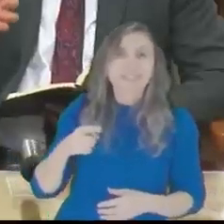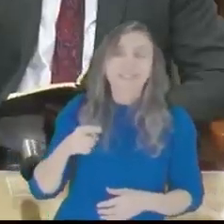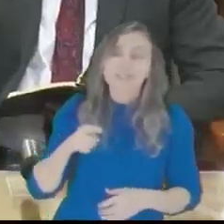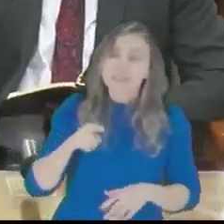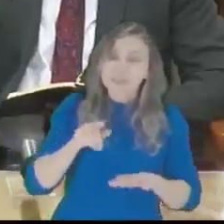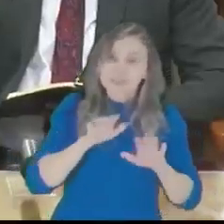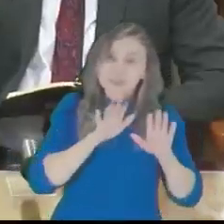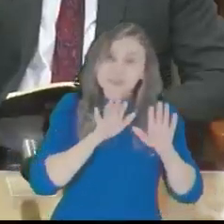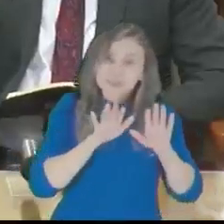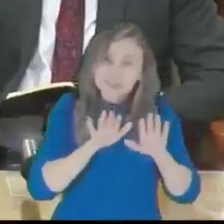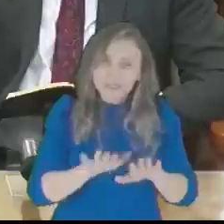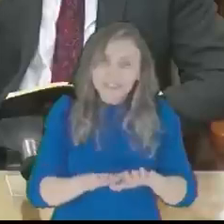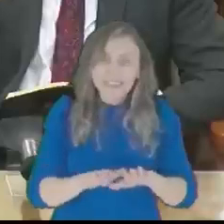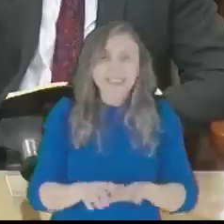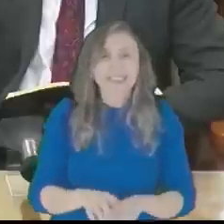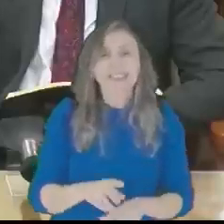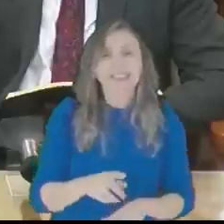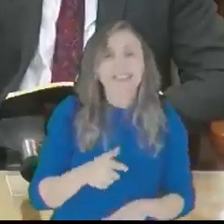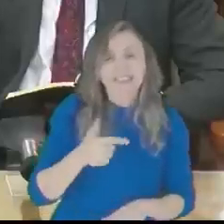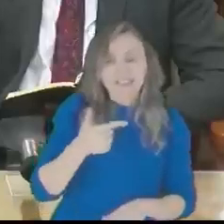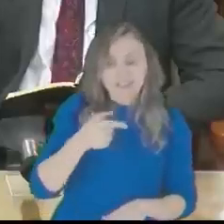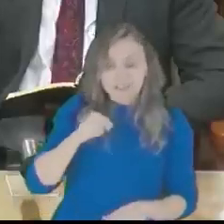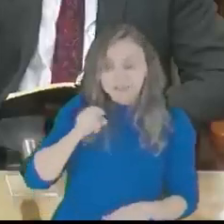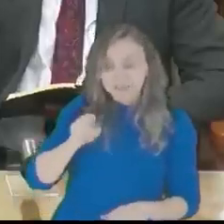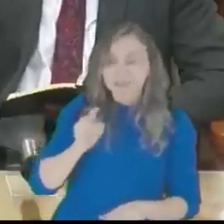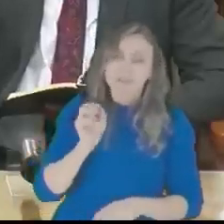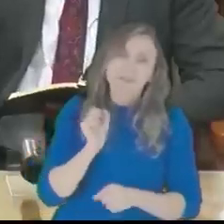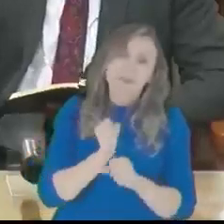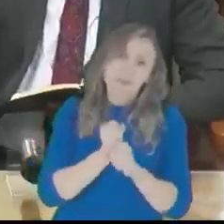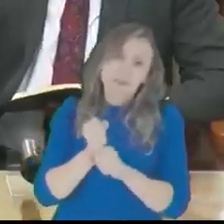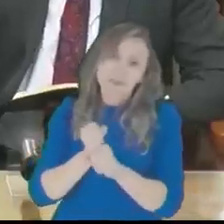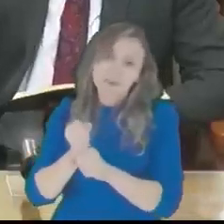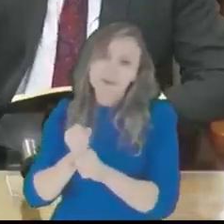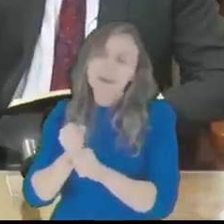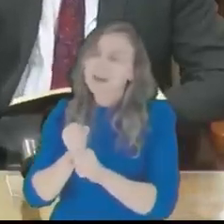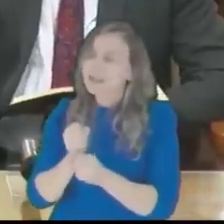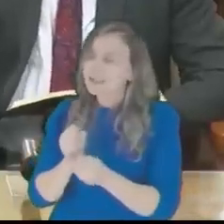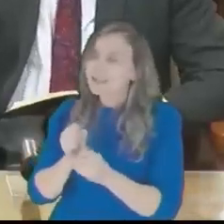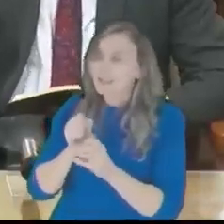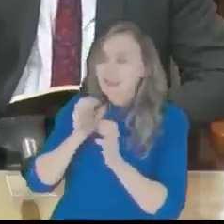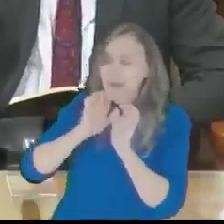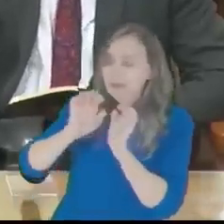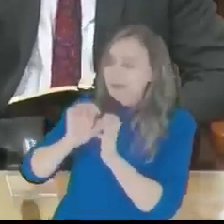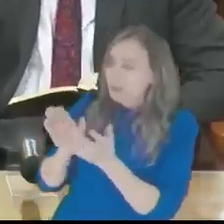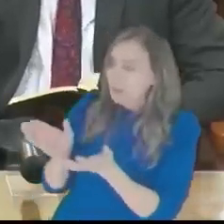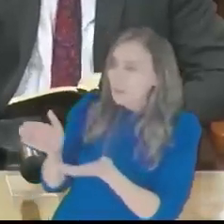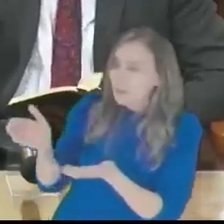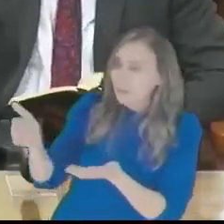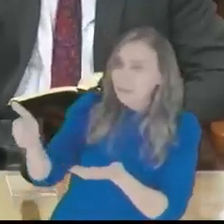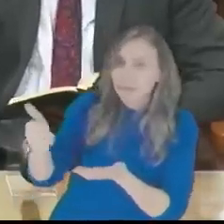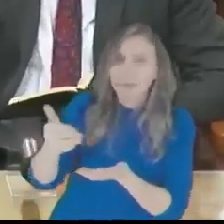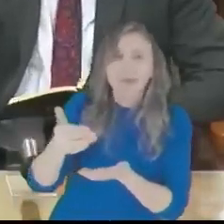anos ajuntando as minhas ovelhas, ajuntando as minhas ovelhas, ajuntando as minhas ovelhas, no poder do Espírito Santo.